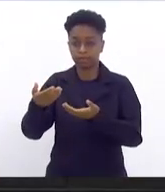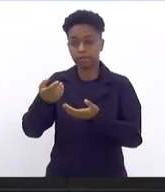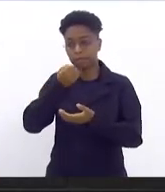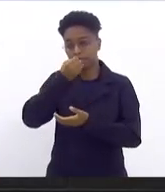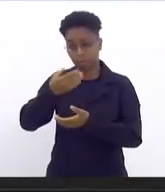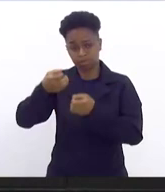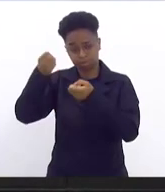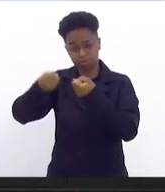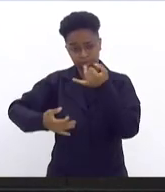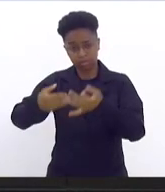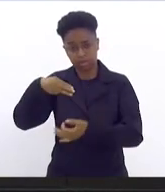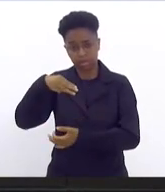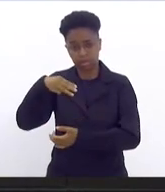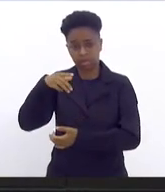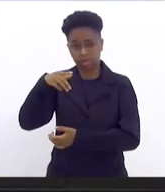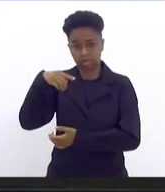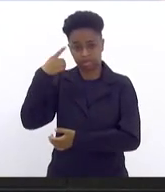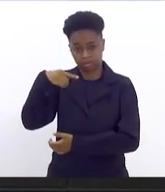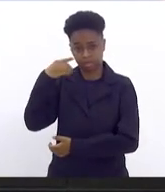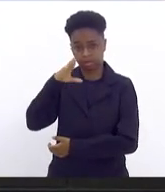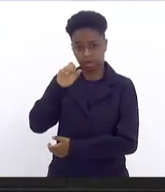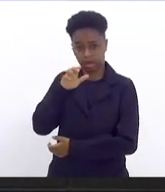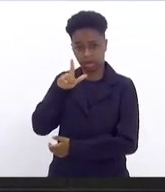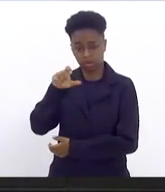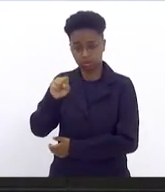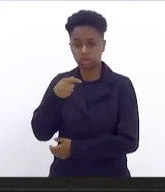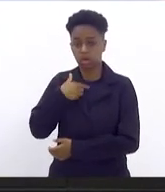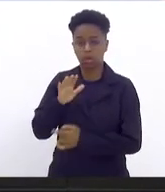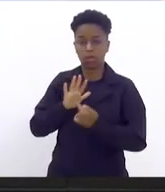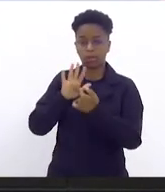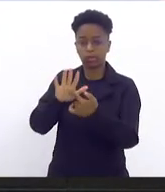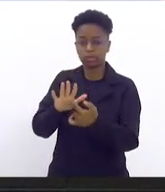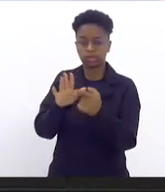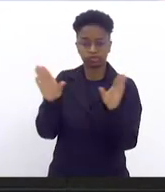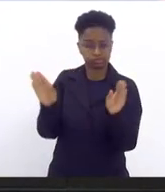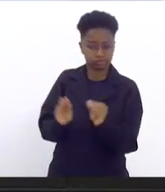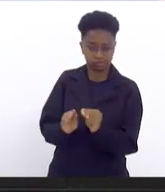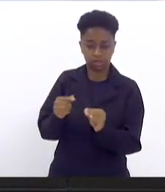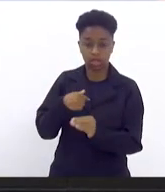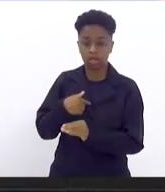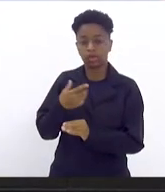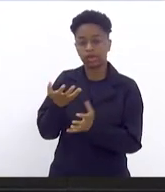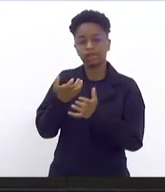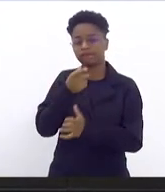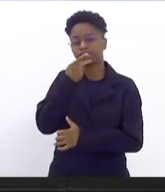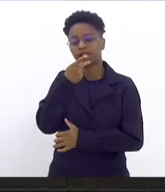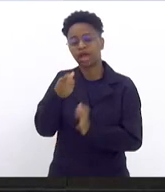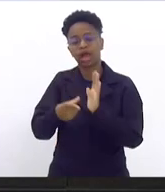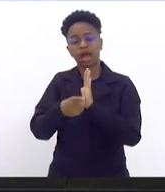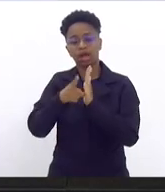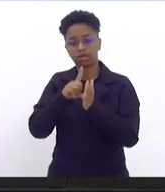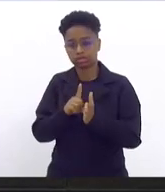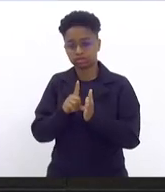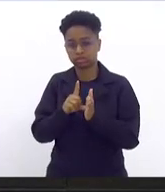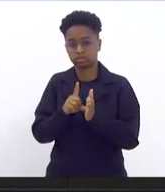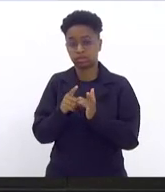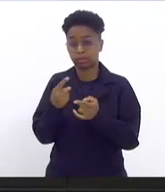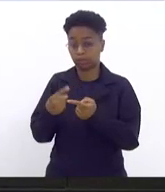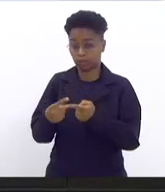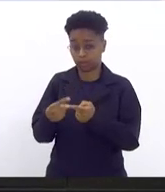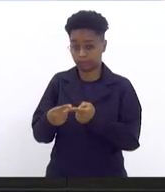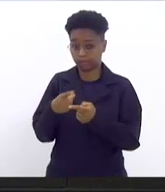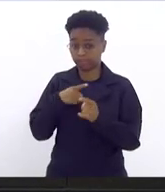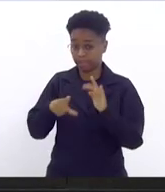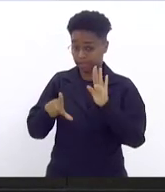vou apresentar uma minuta. E aí fica só uma indagação. Eu fiz questão de falar antes de Vossa Excelência. Porque é o seguinte, tem uma